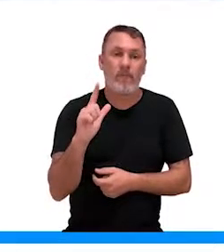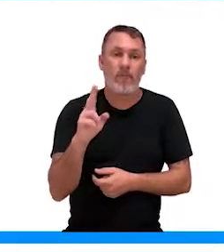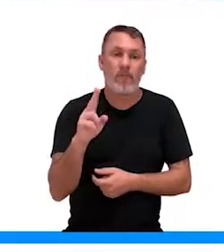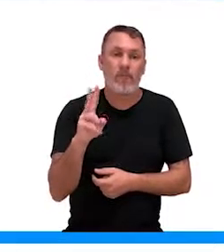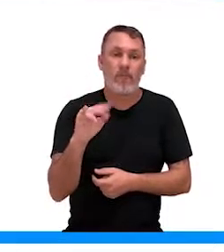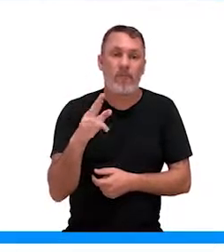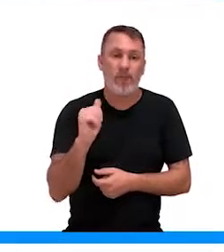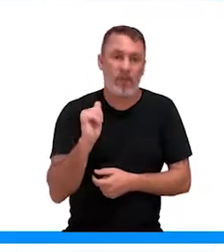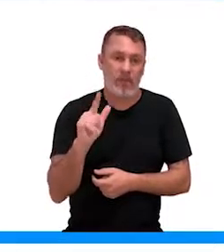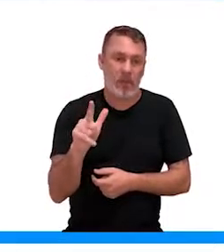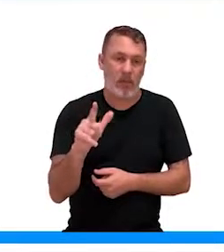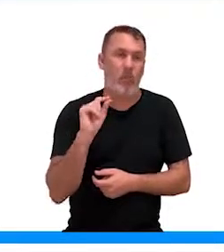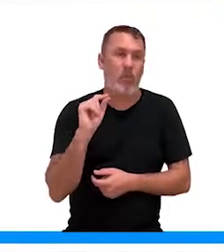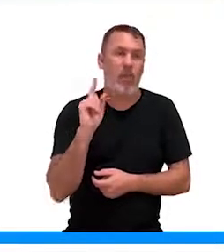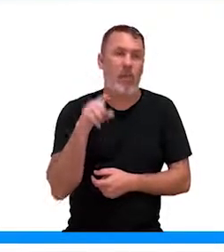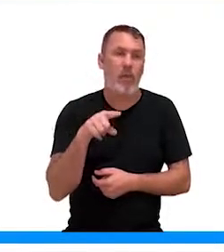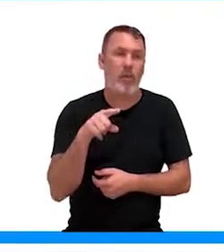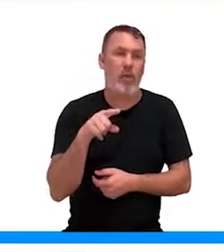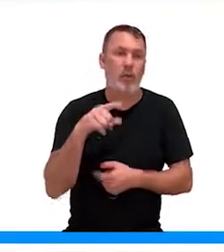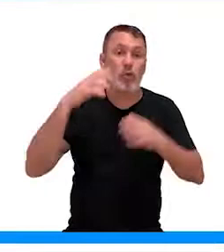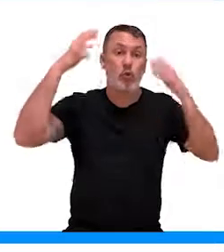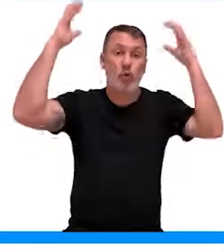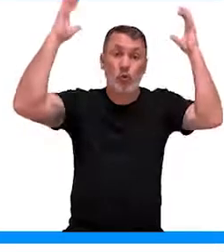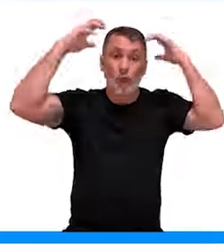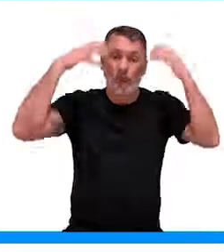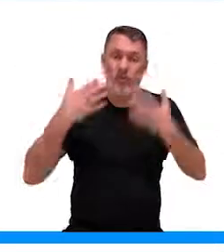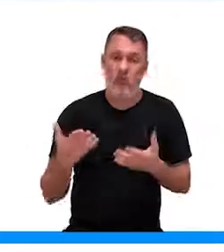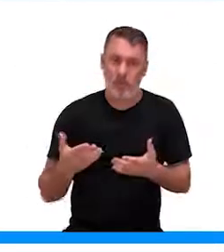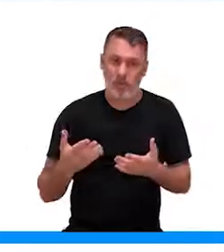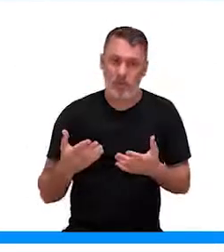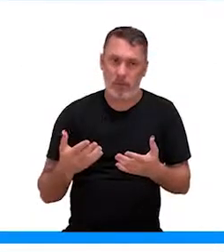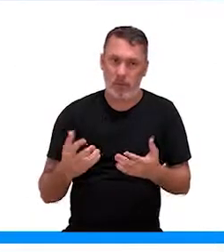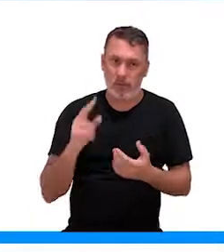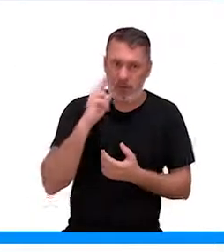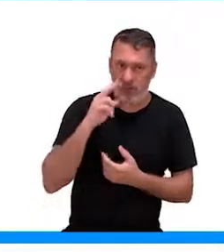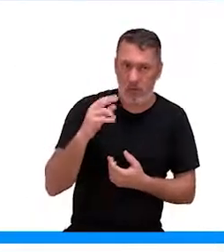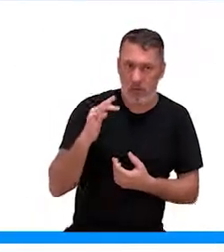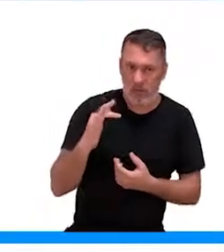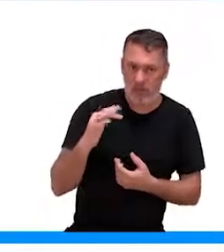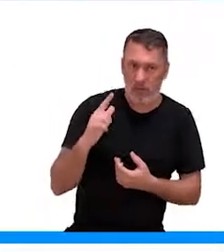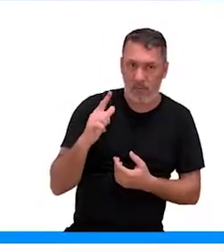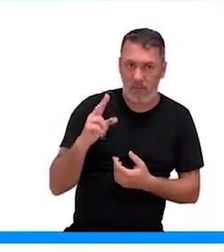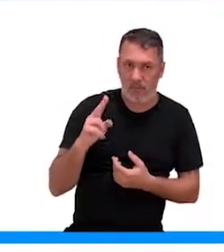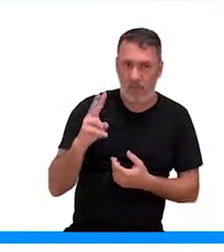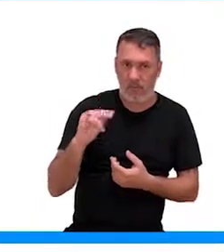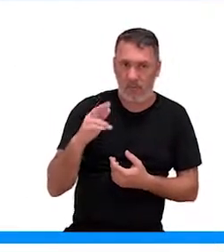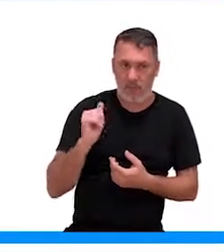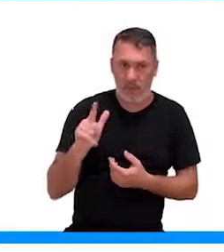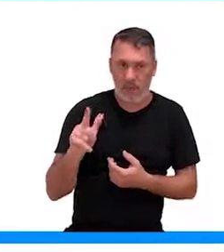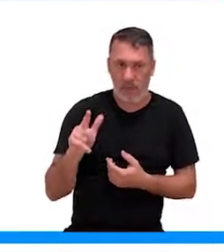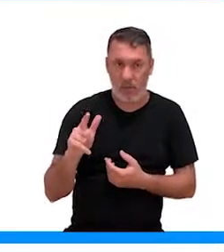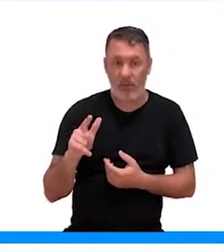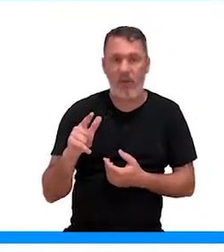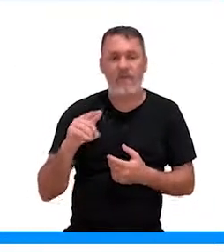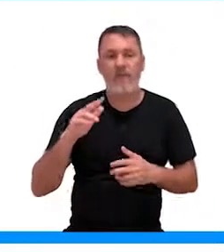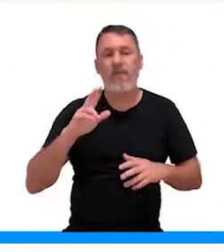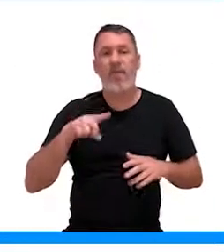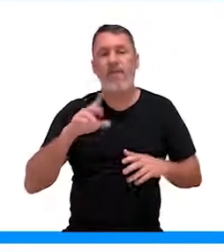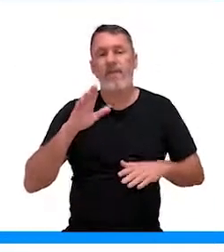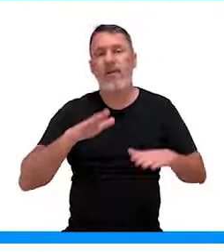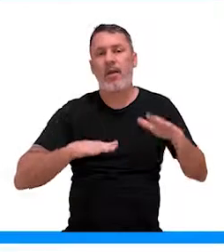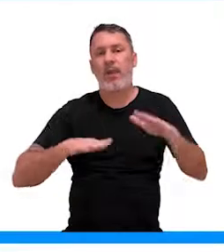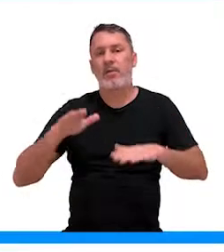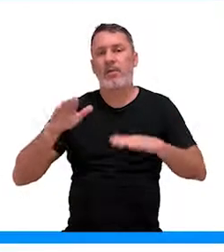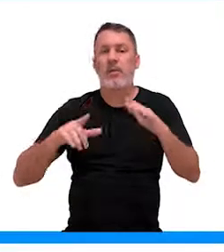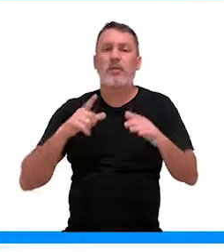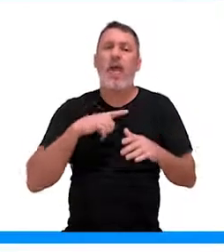pluviometria, índices pluviométricos em relação à chuva, tudo bem? Então, o regime pluvial seria somente o quê? A variação do volume